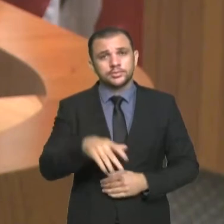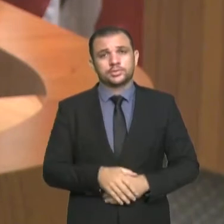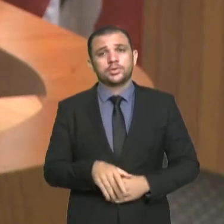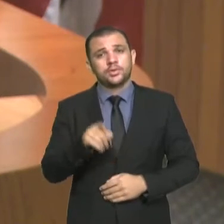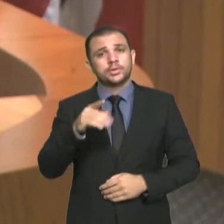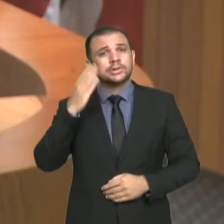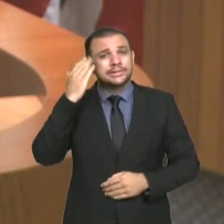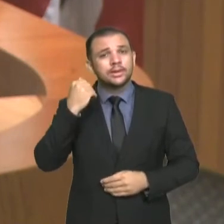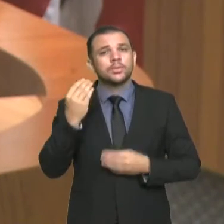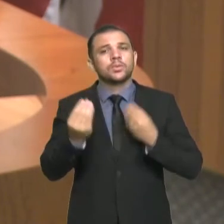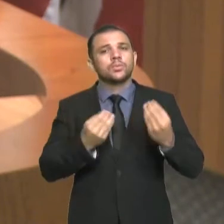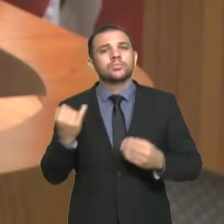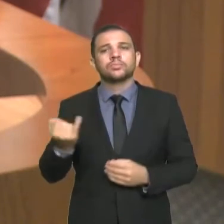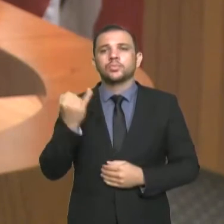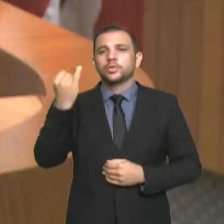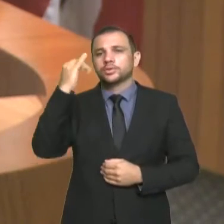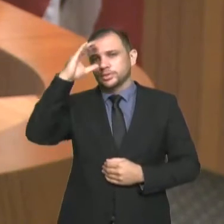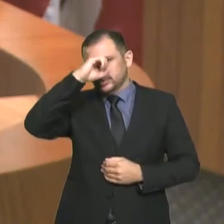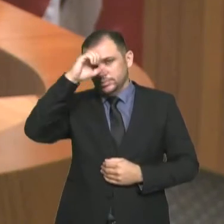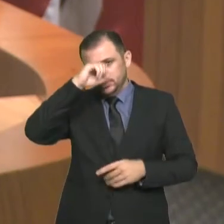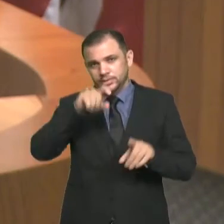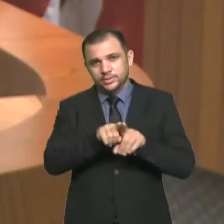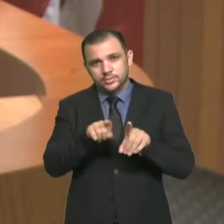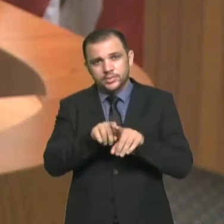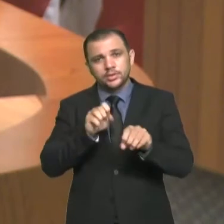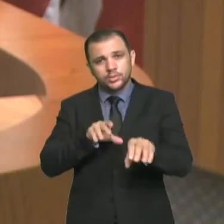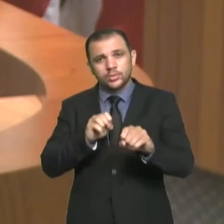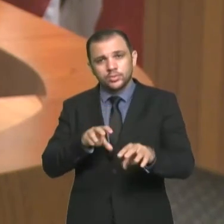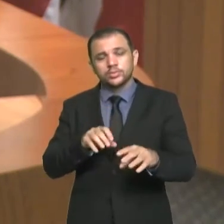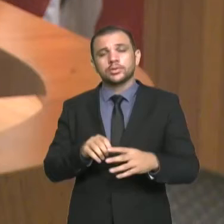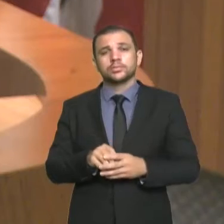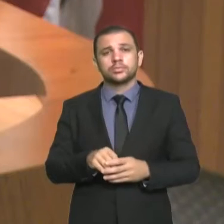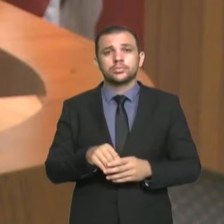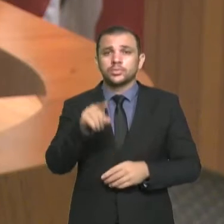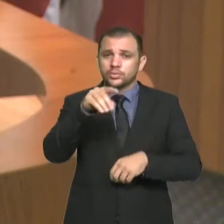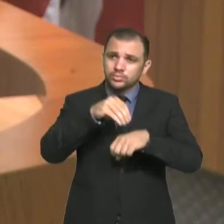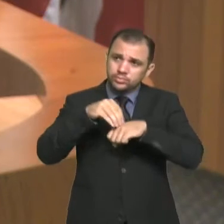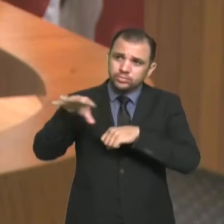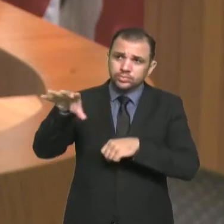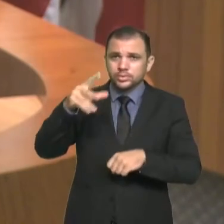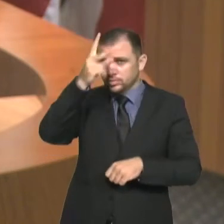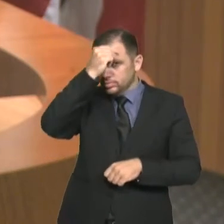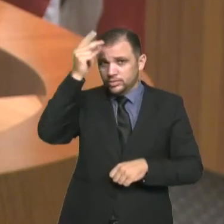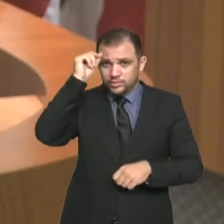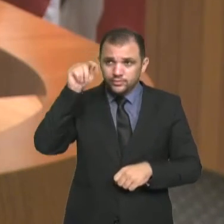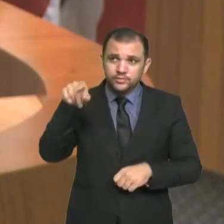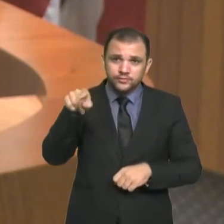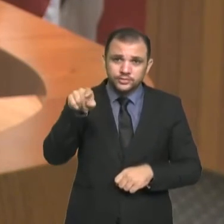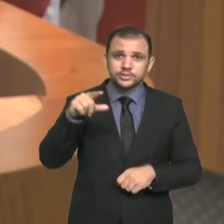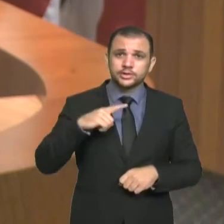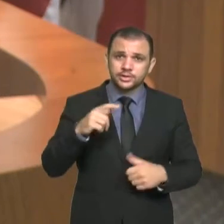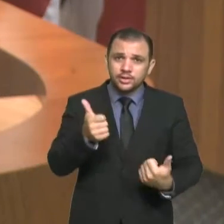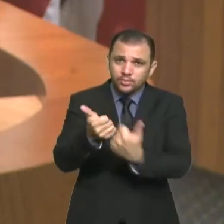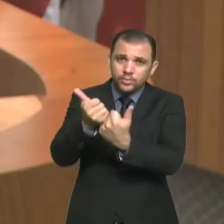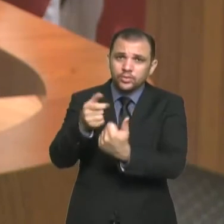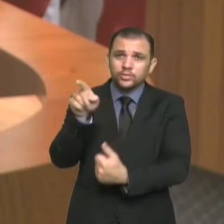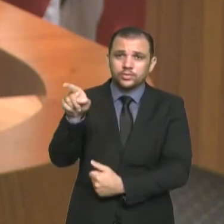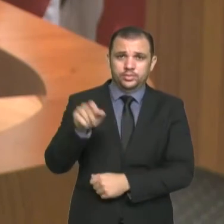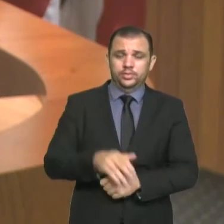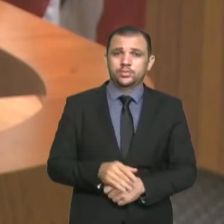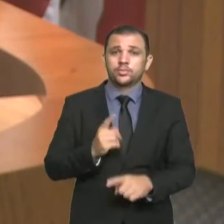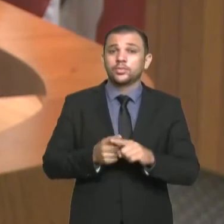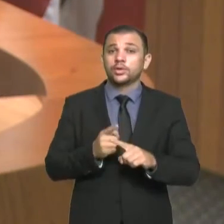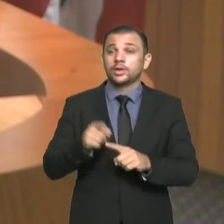sabe a importância do aprendizado da educação? Leve esse recado ao prefeito que Vossa Excelência apoiou, para que ele